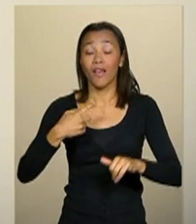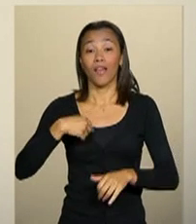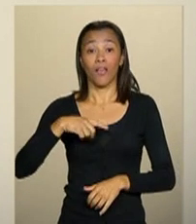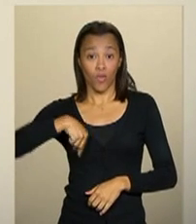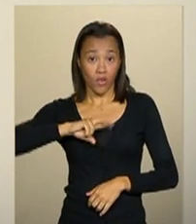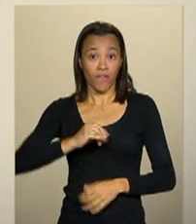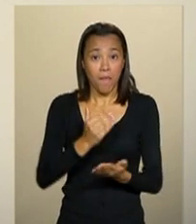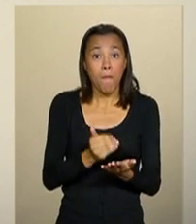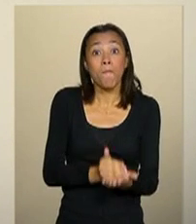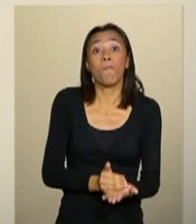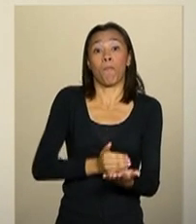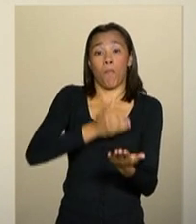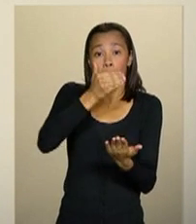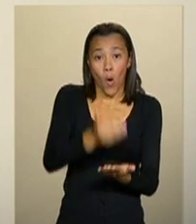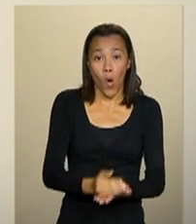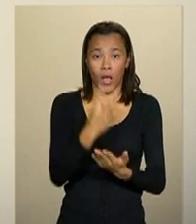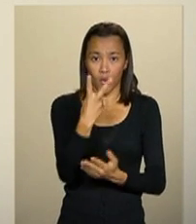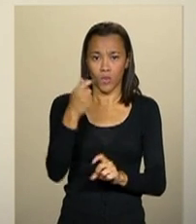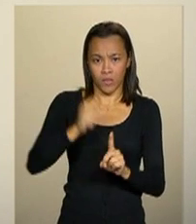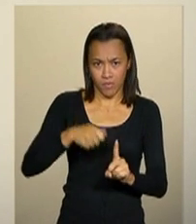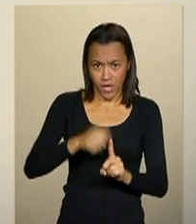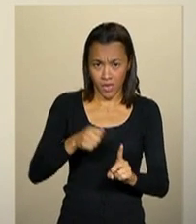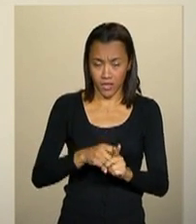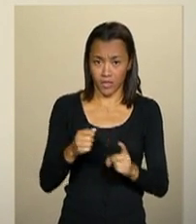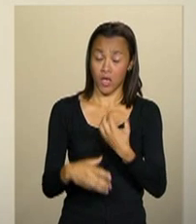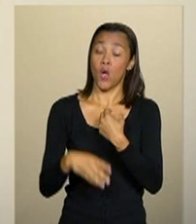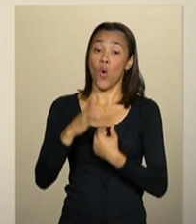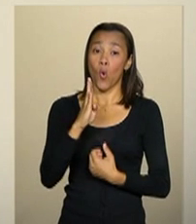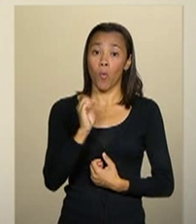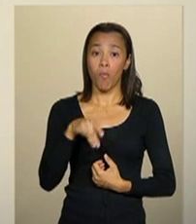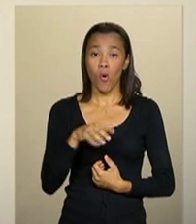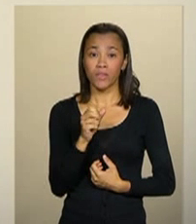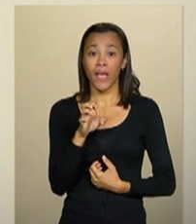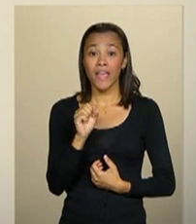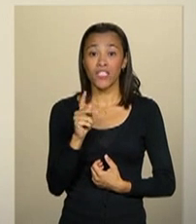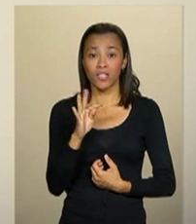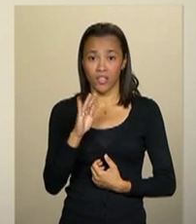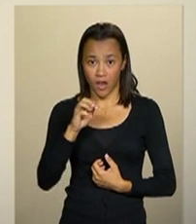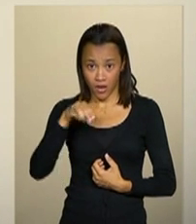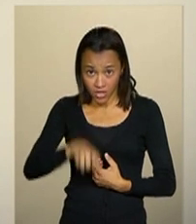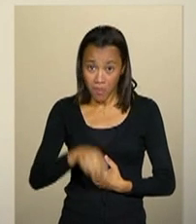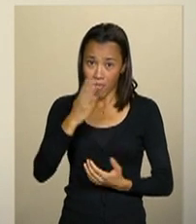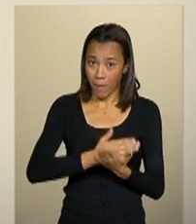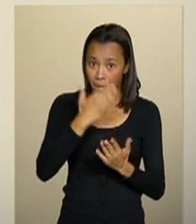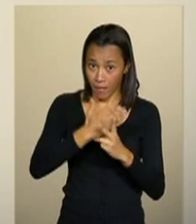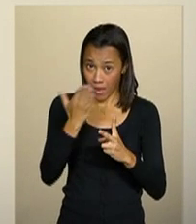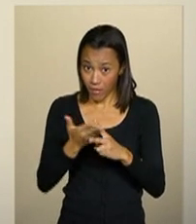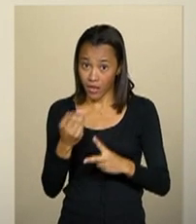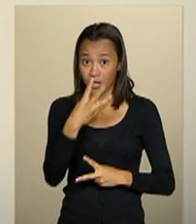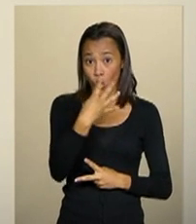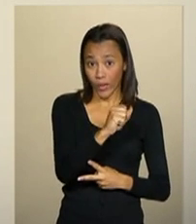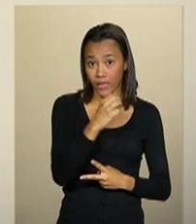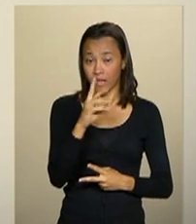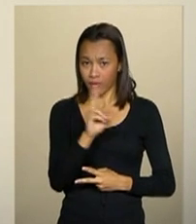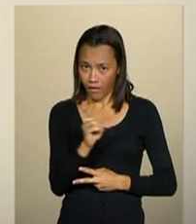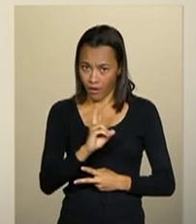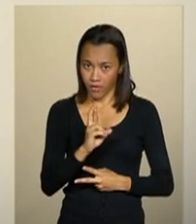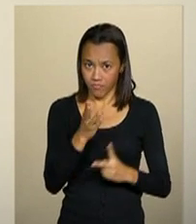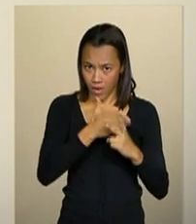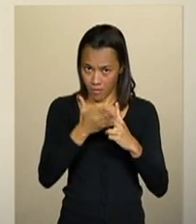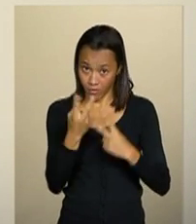vamos prorrogar por dois meses o Bolsa estiagem pagando mais duas parcelas r$ 80